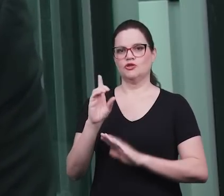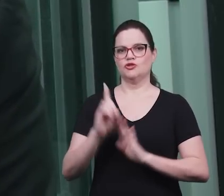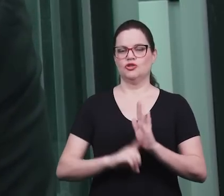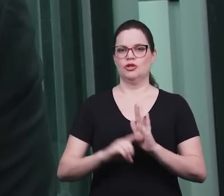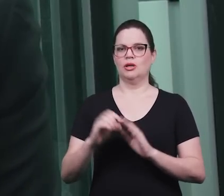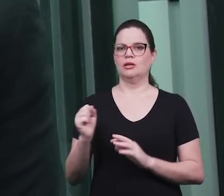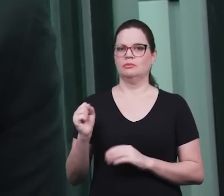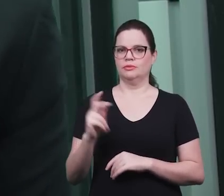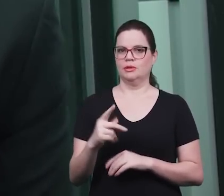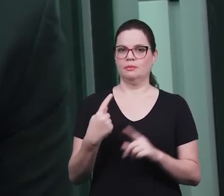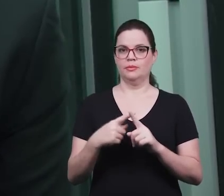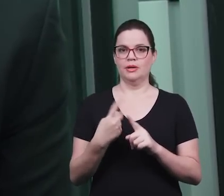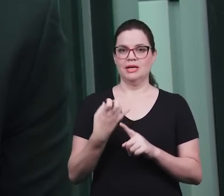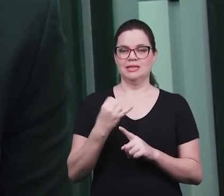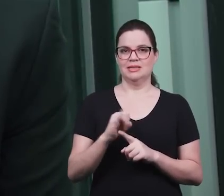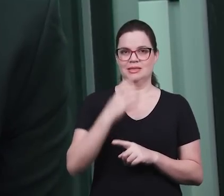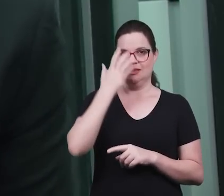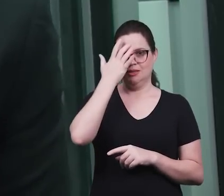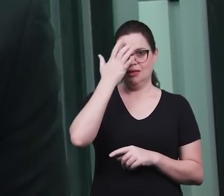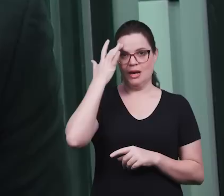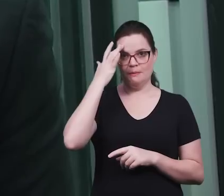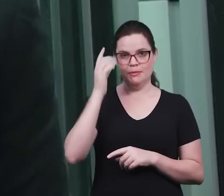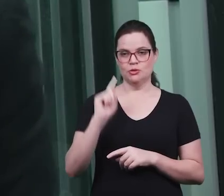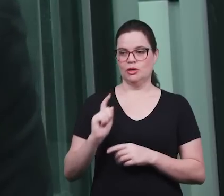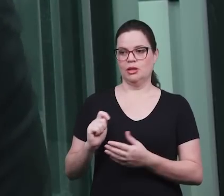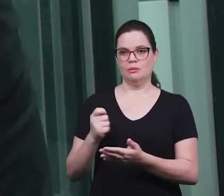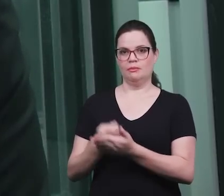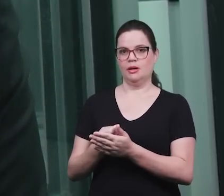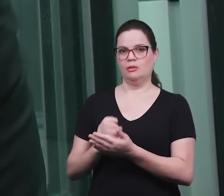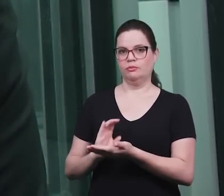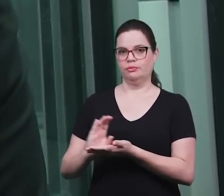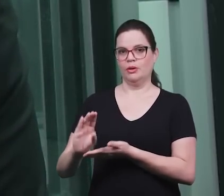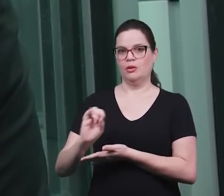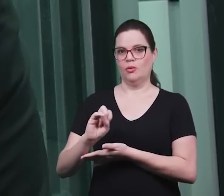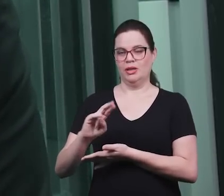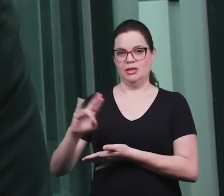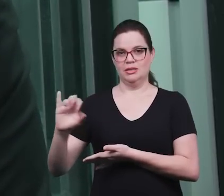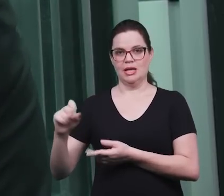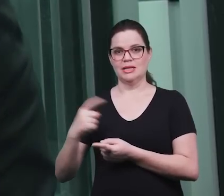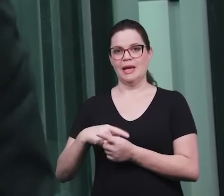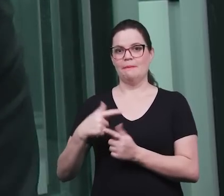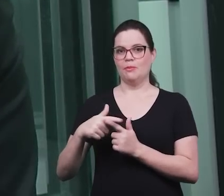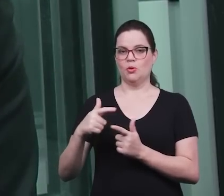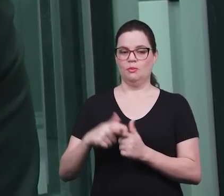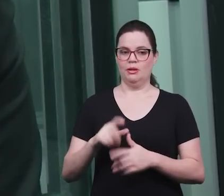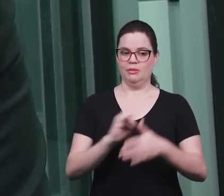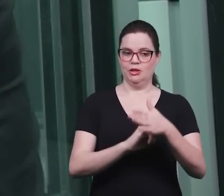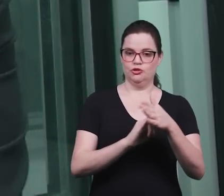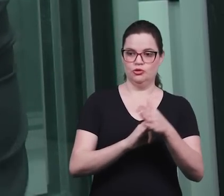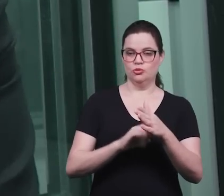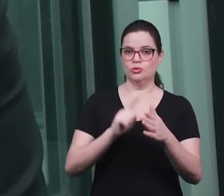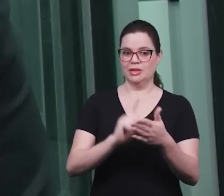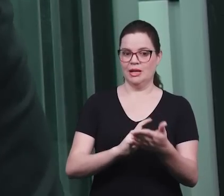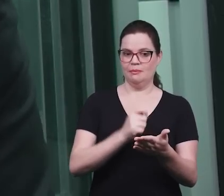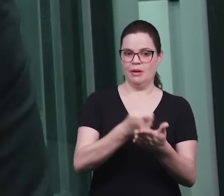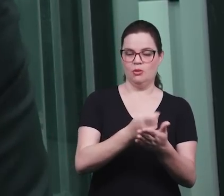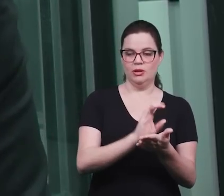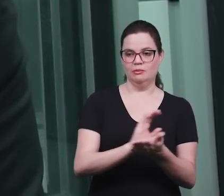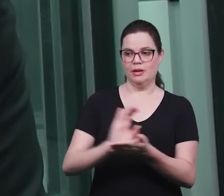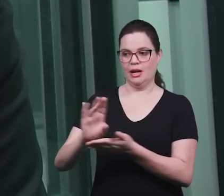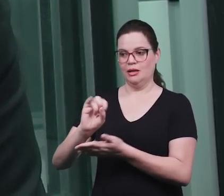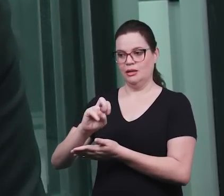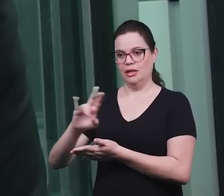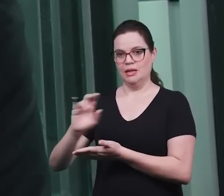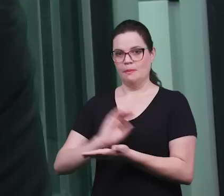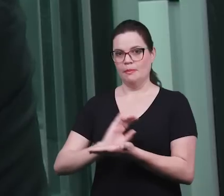é um problema entre o INSS e a fundação lá para quem ela prestou trabalho. Se ela prestou trabalho, ela tem direito ao